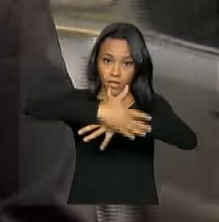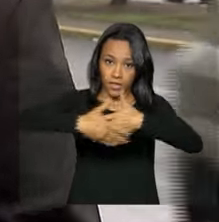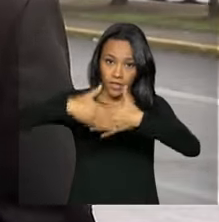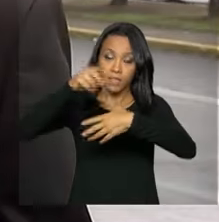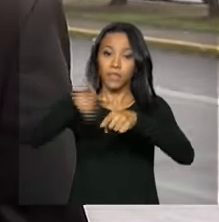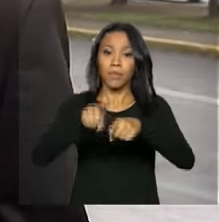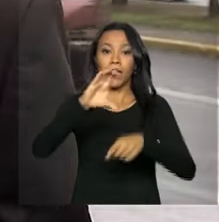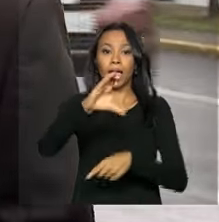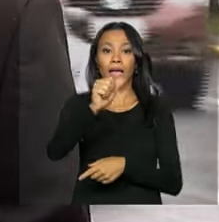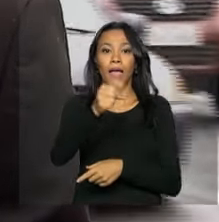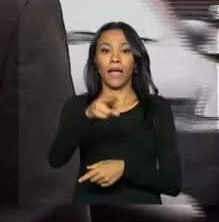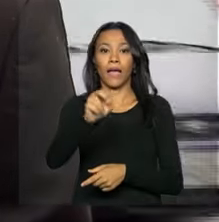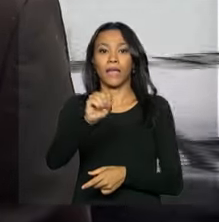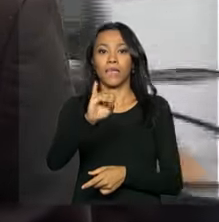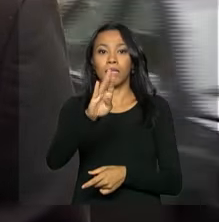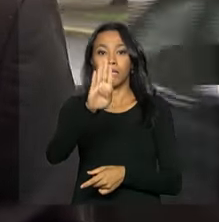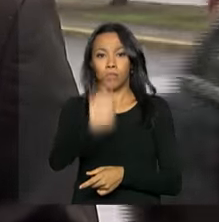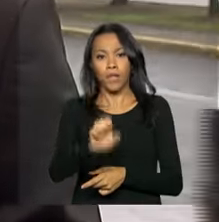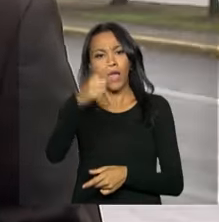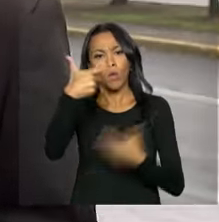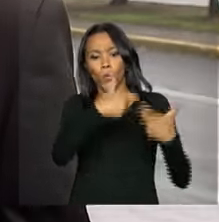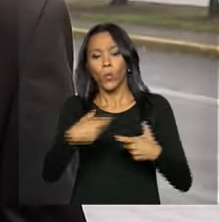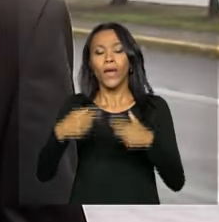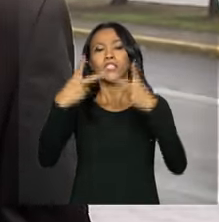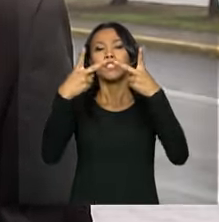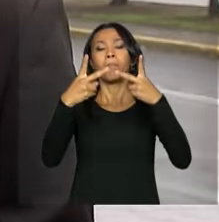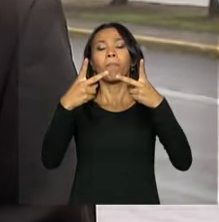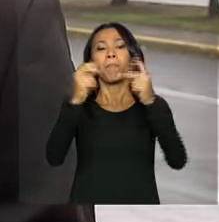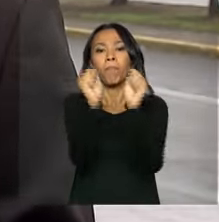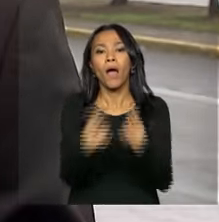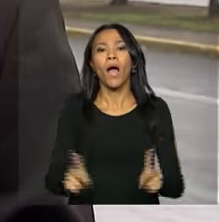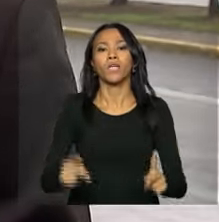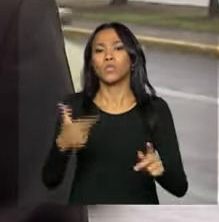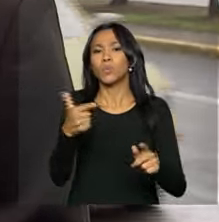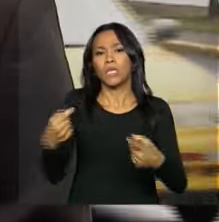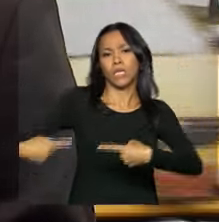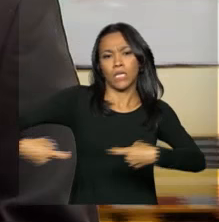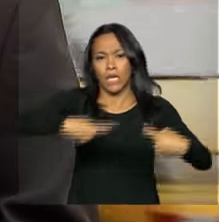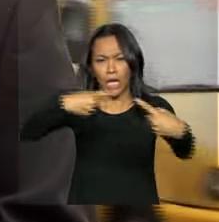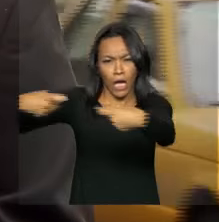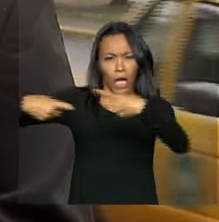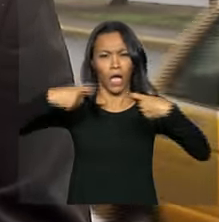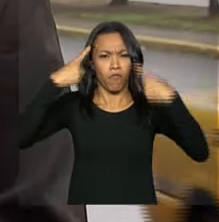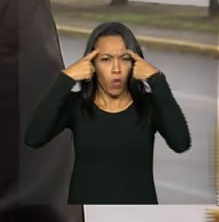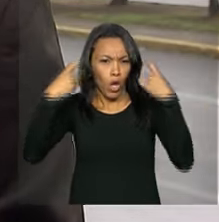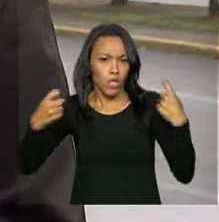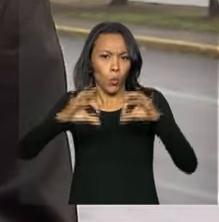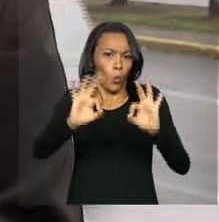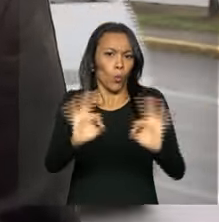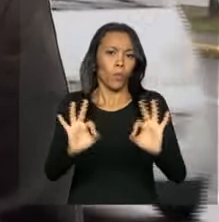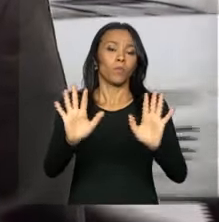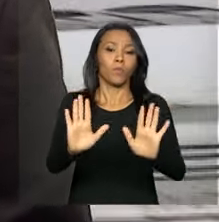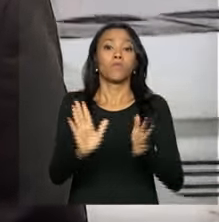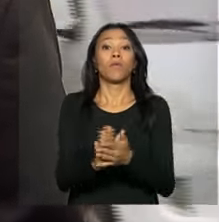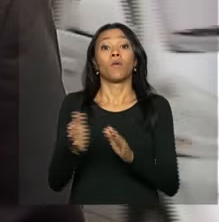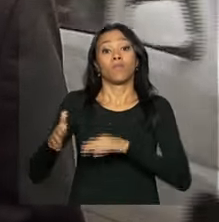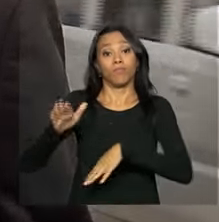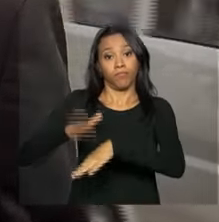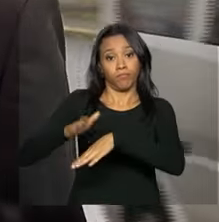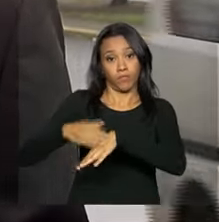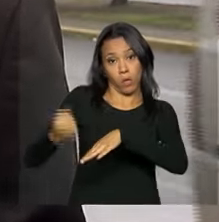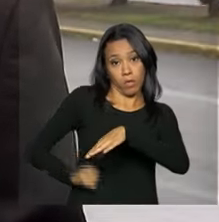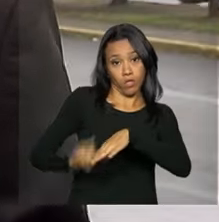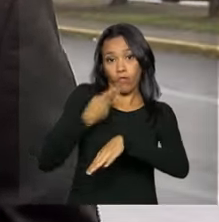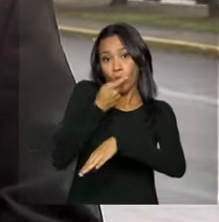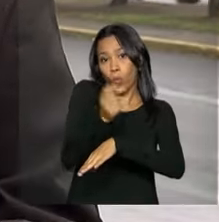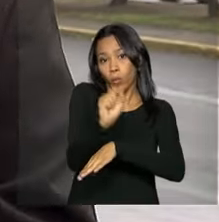uma zona de paz, onde os conflitos são resolvidos sem guerra ou uso de violência. De acordo com o embaixador, a proposta de eliminar a